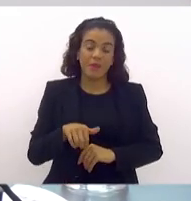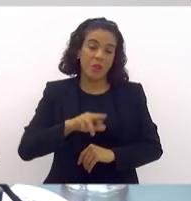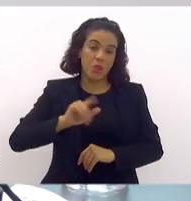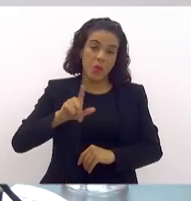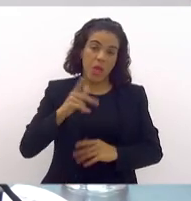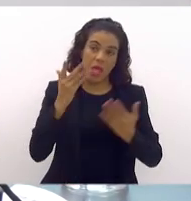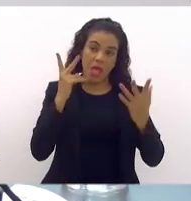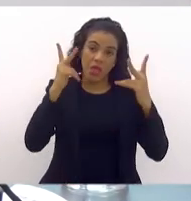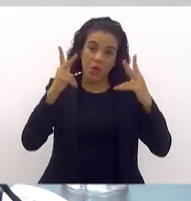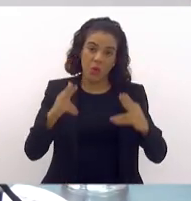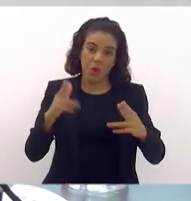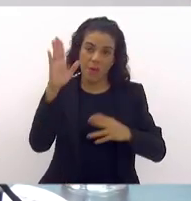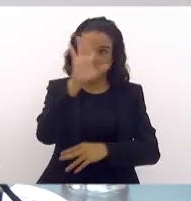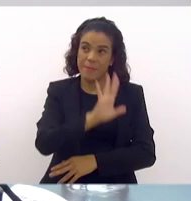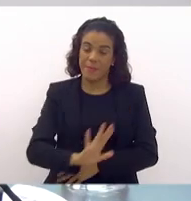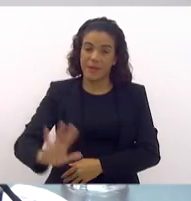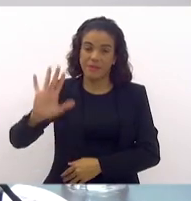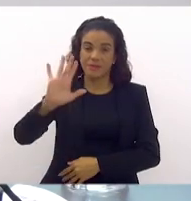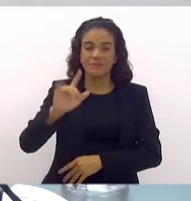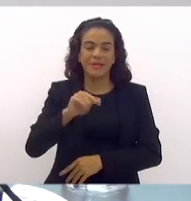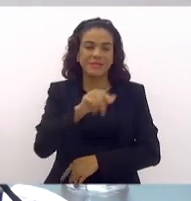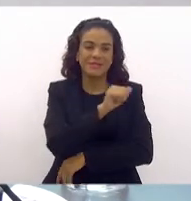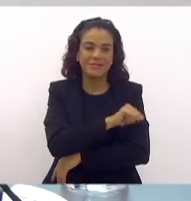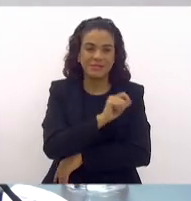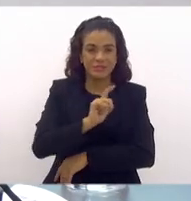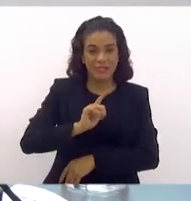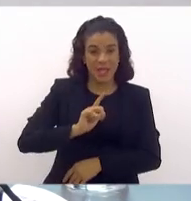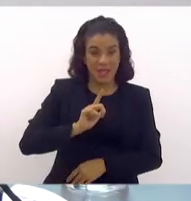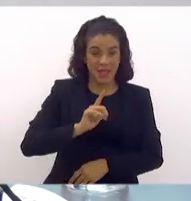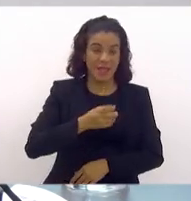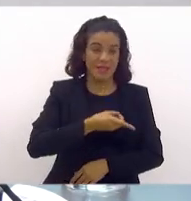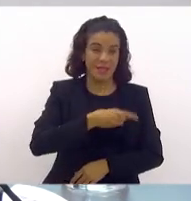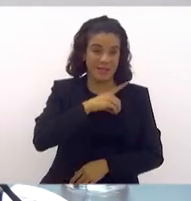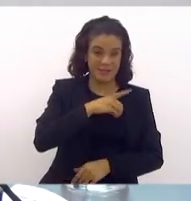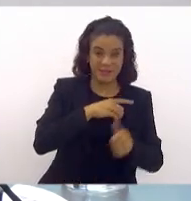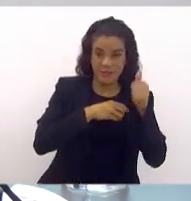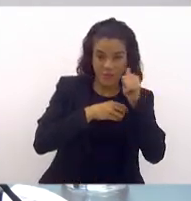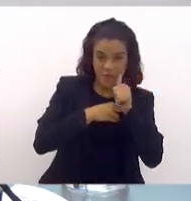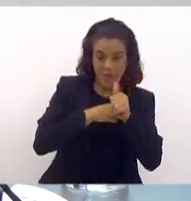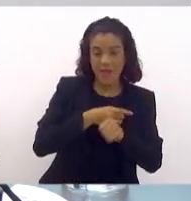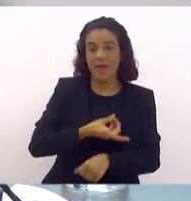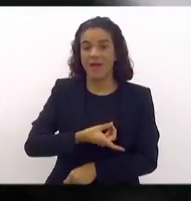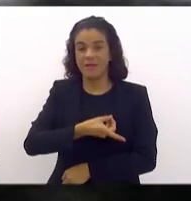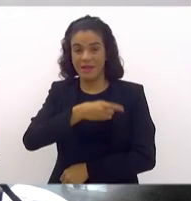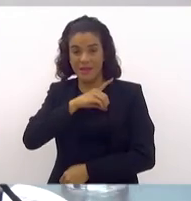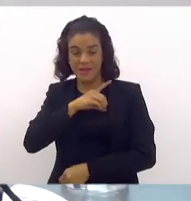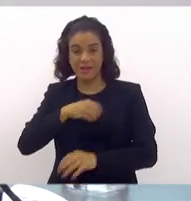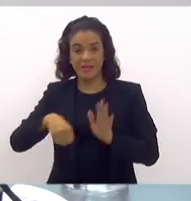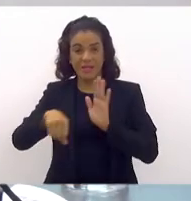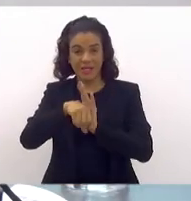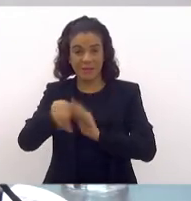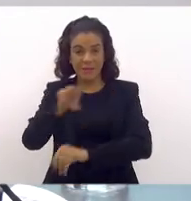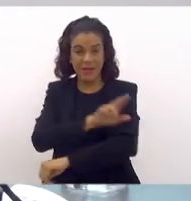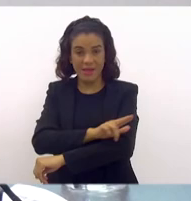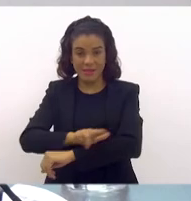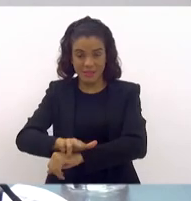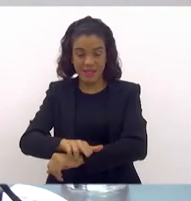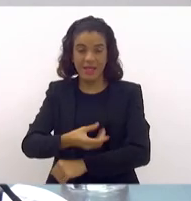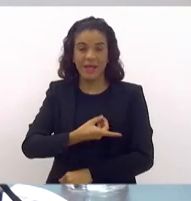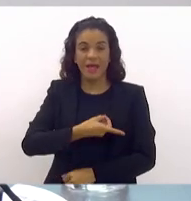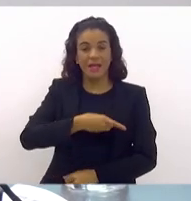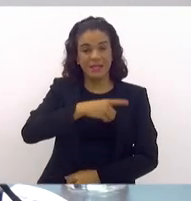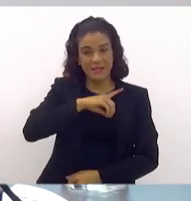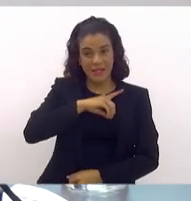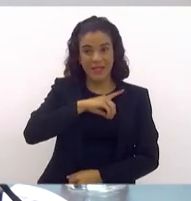do Brasil. Mas no Rio de Janeiro a gente tem não só a Delegacia de Mulheres, como a Delegacia de Crimes Raciais, como também